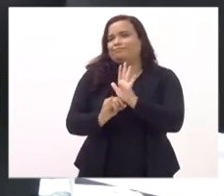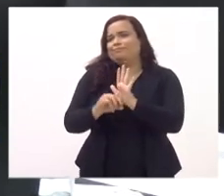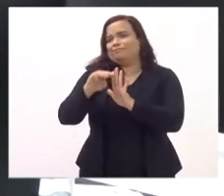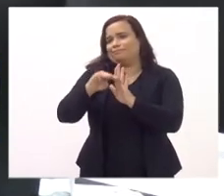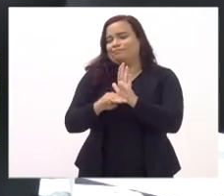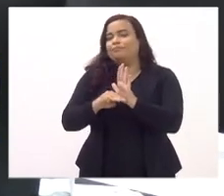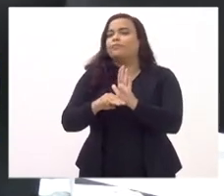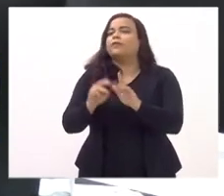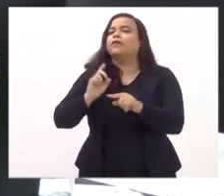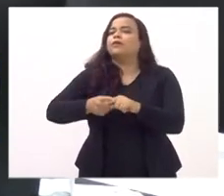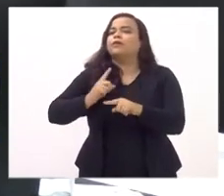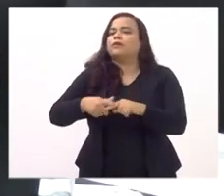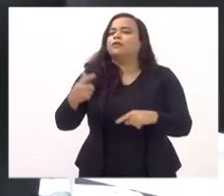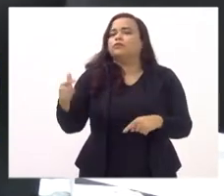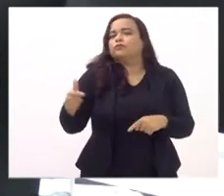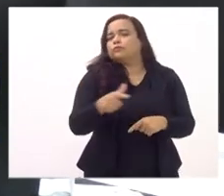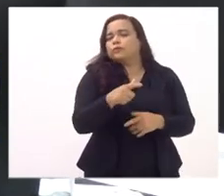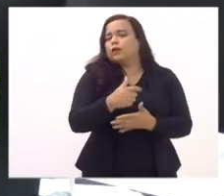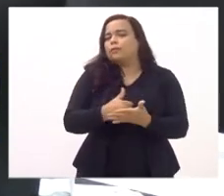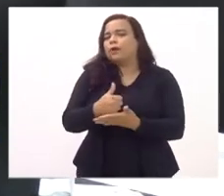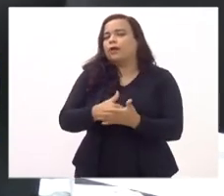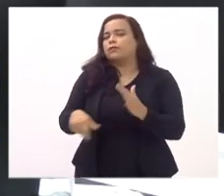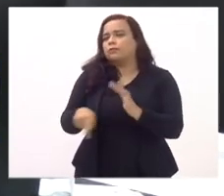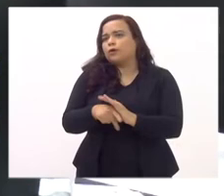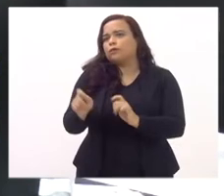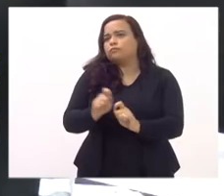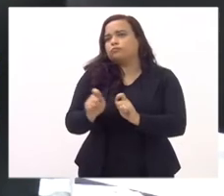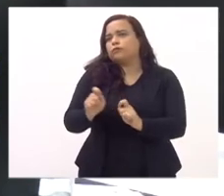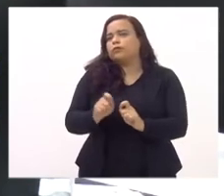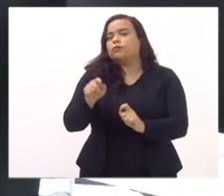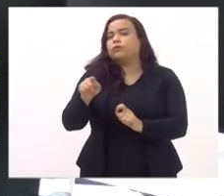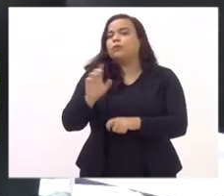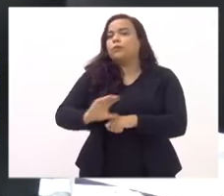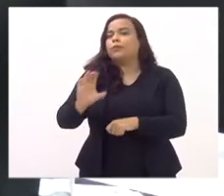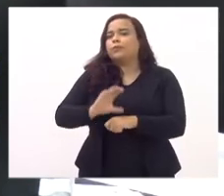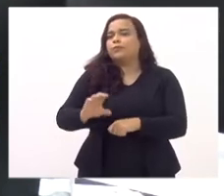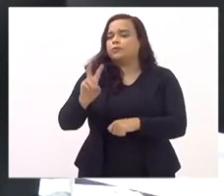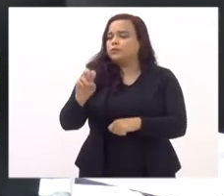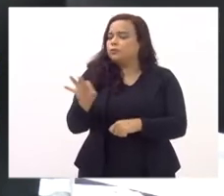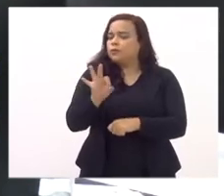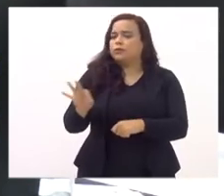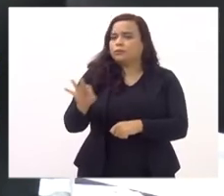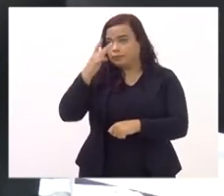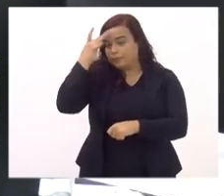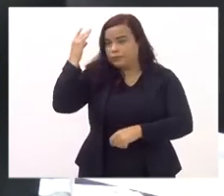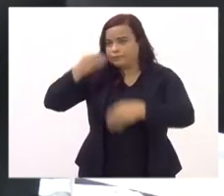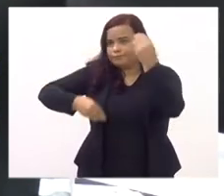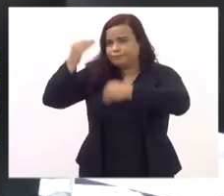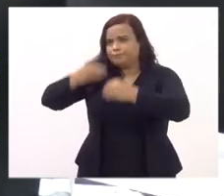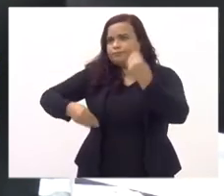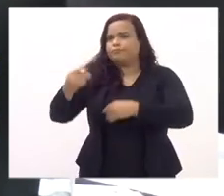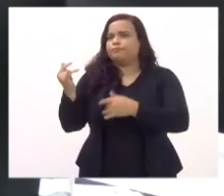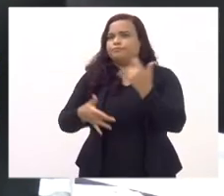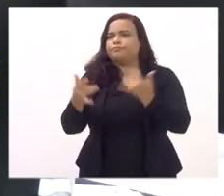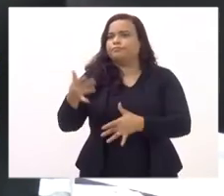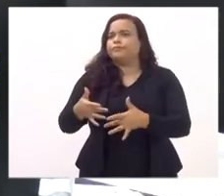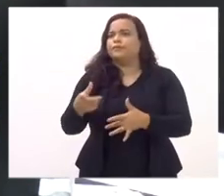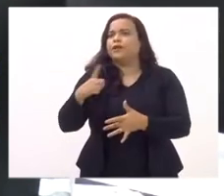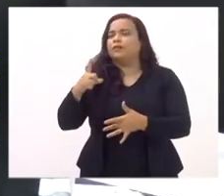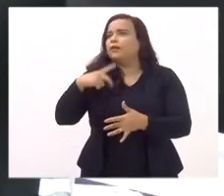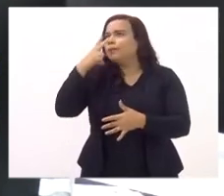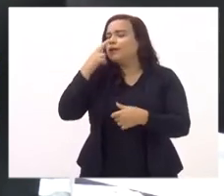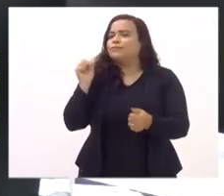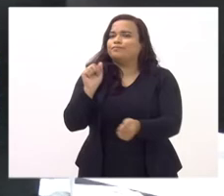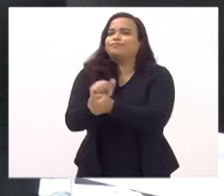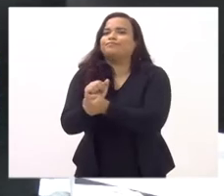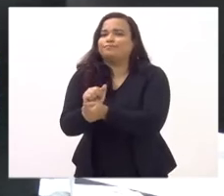princípio da economicidade que se sustente num curso que tem 50% de evasão e tem mãos atadas para garantir